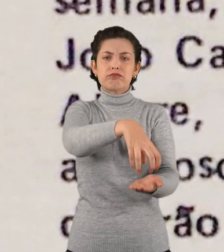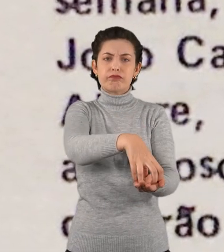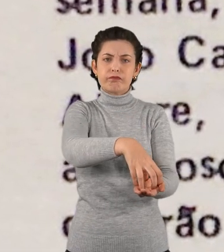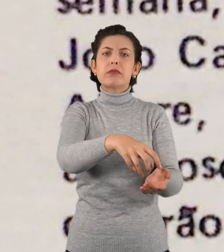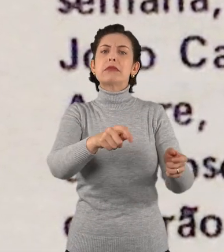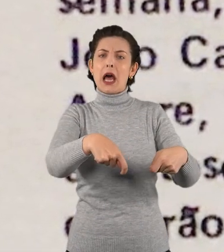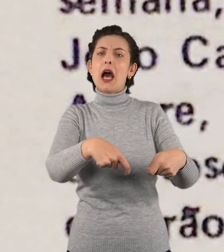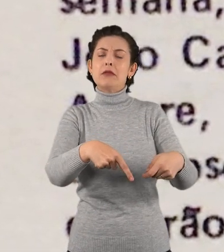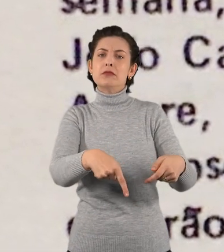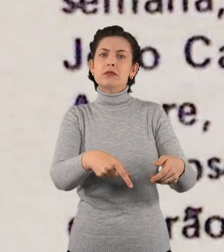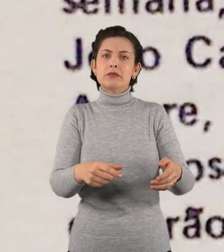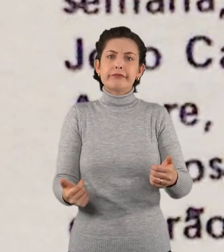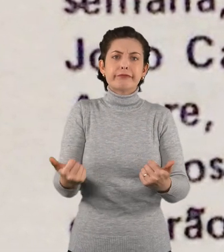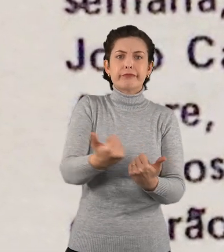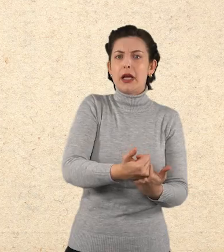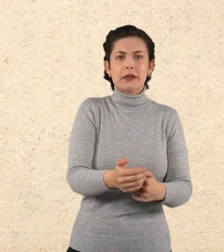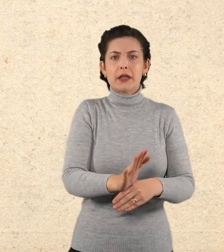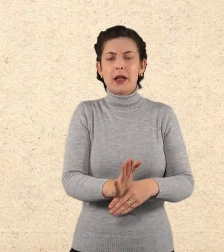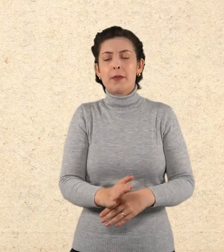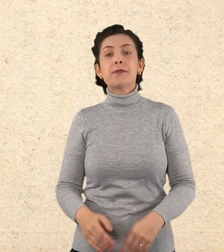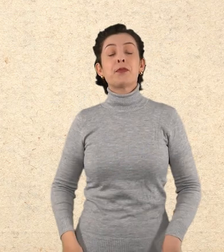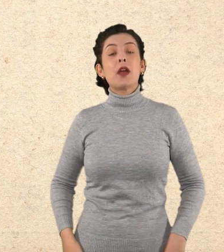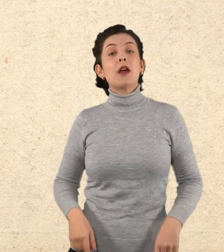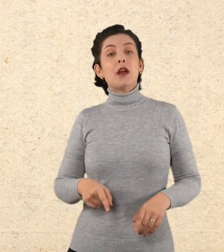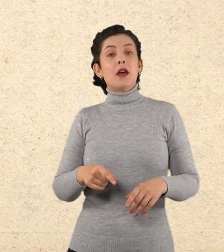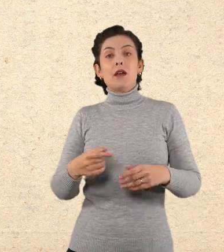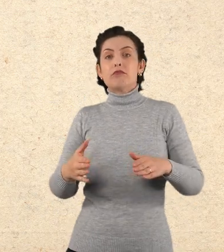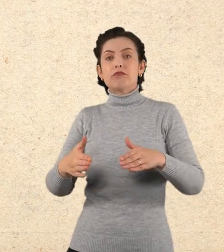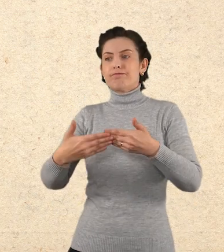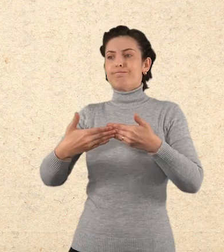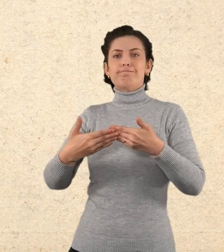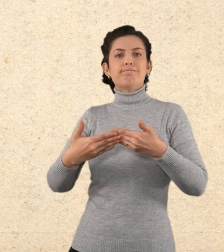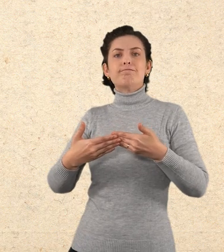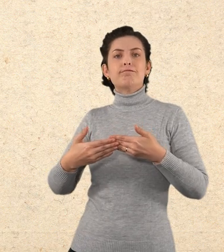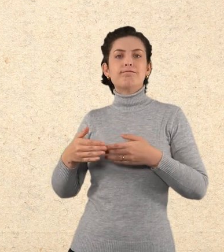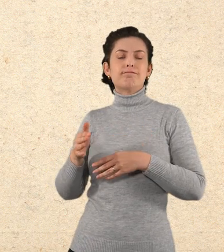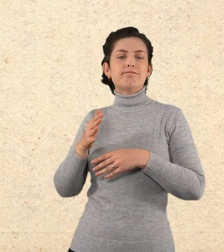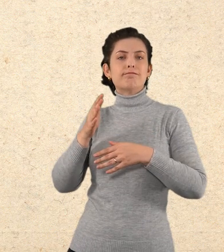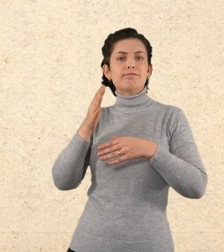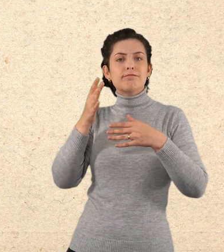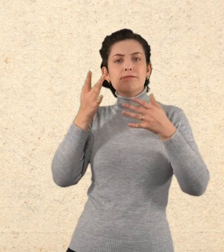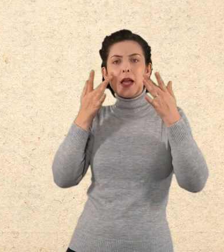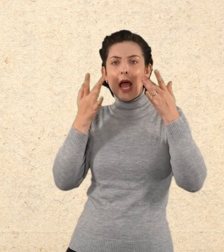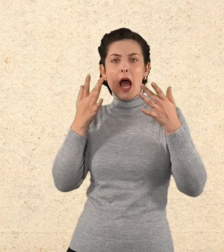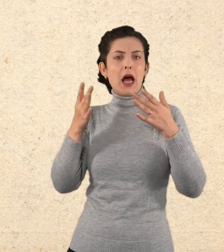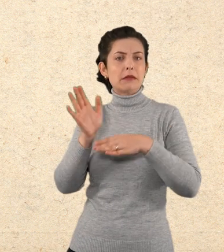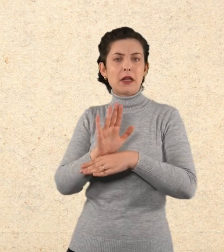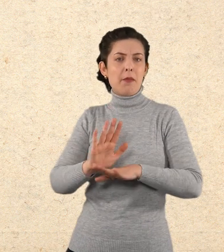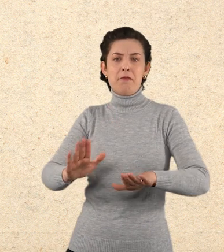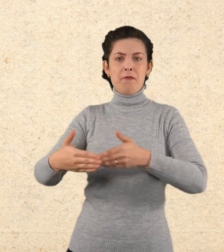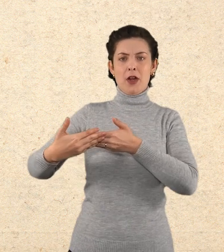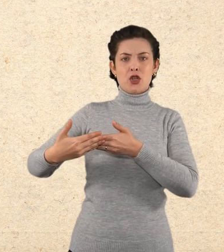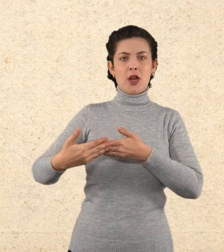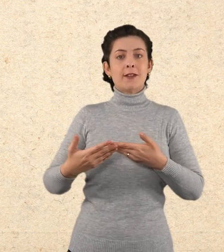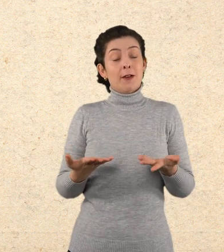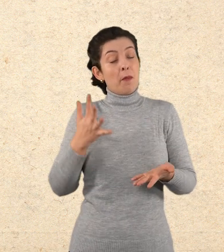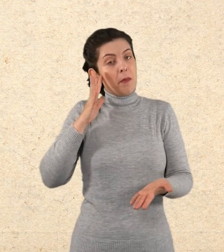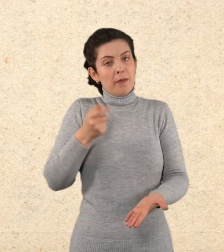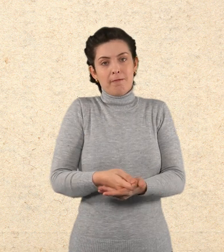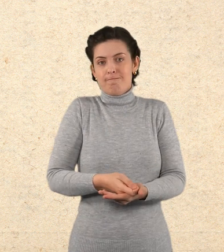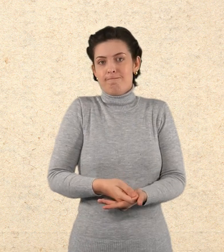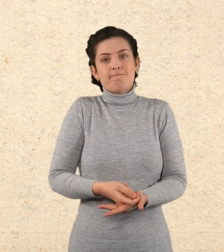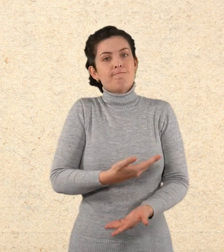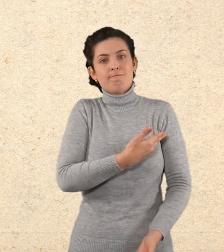prédio do Cine Teatro como uma nova sede. A partir disso, a Prefeitura resolveu não abrir mais uma concessão do Cine Teatro